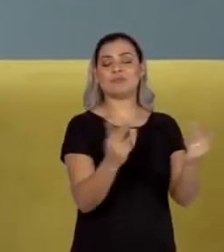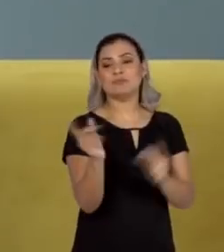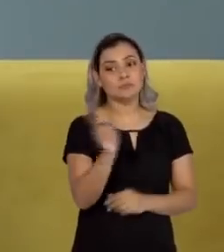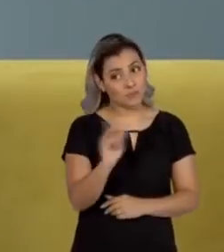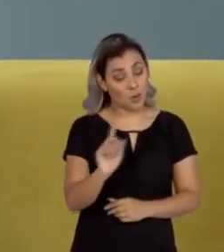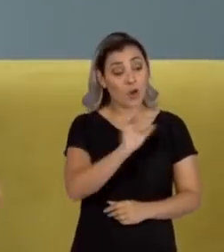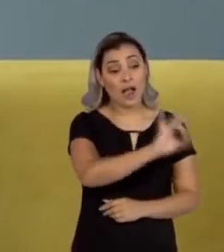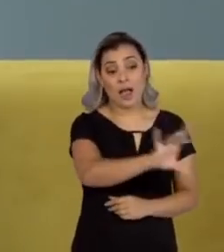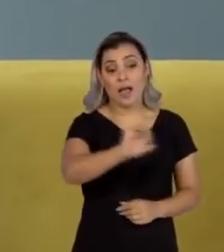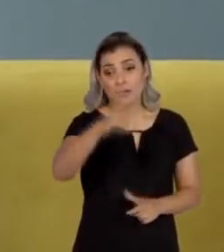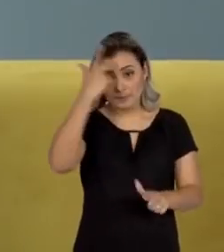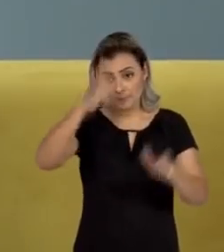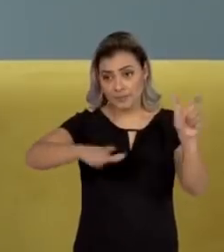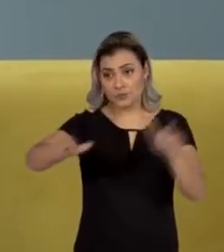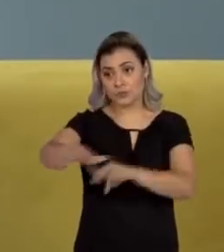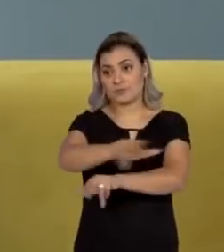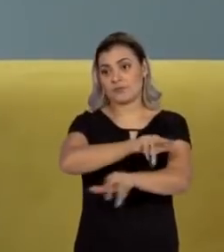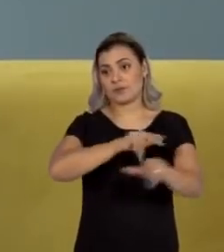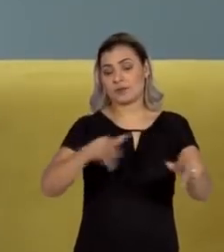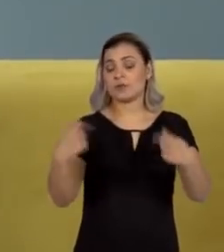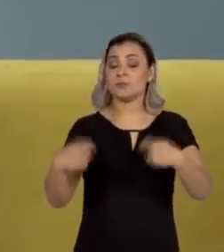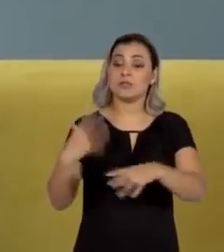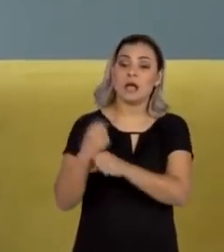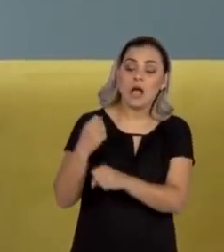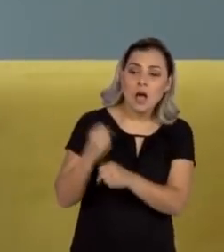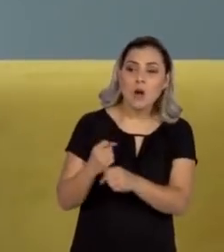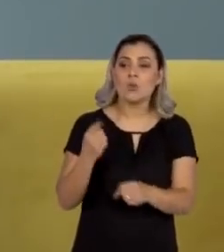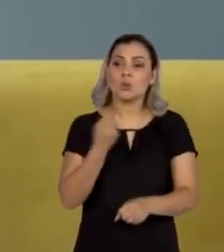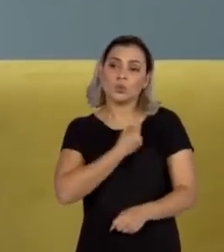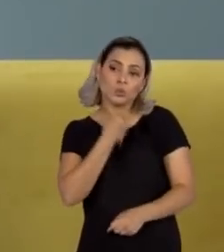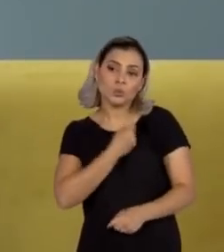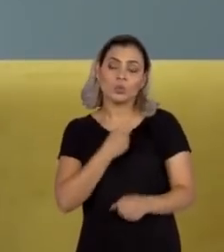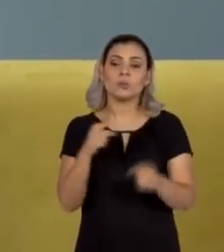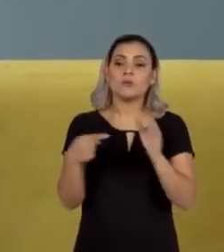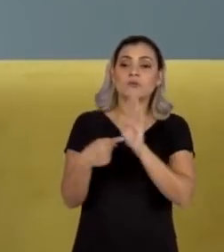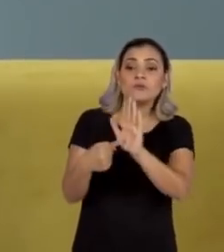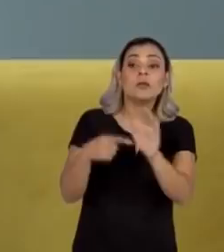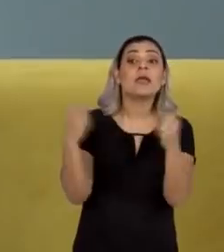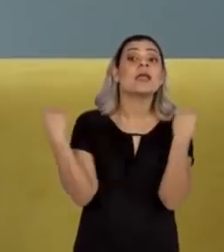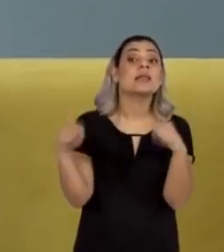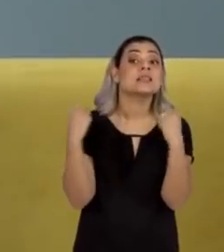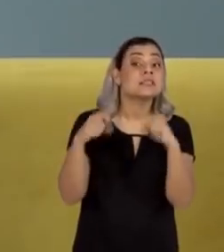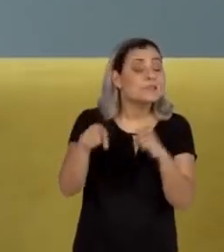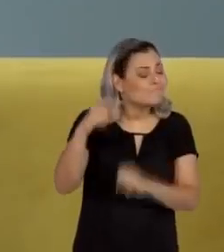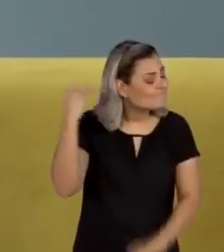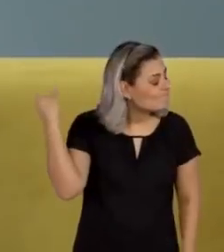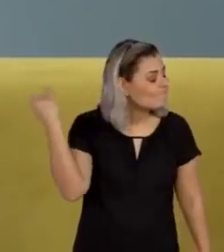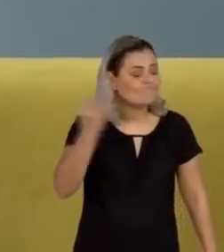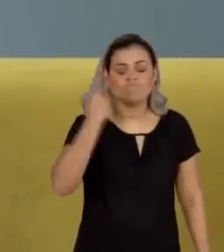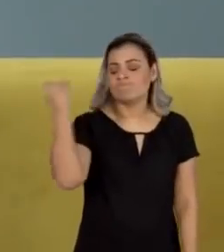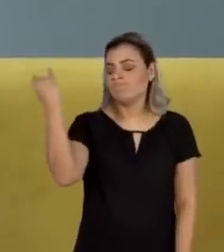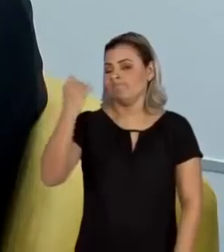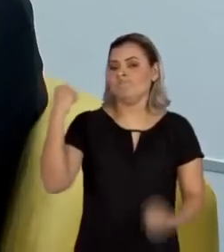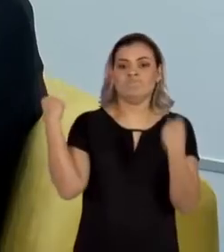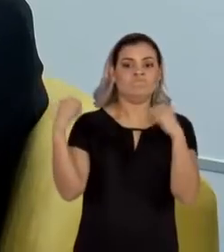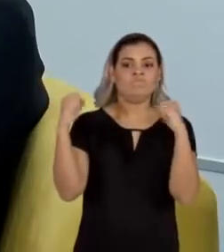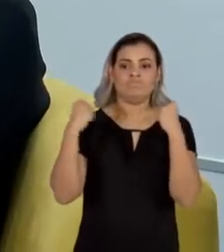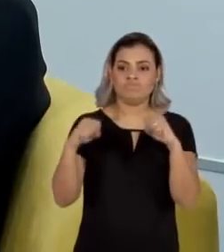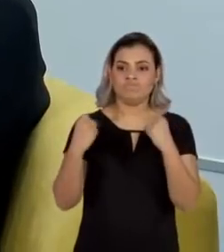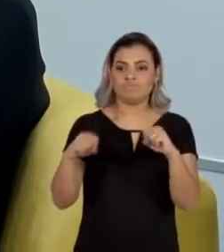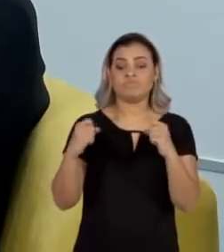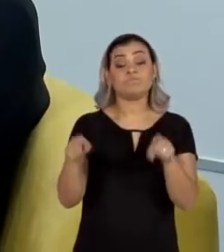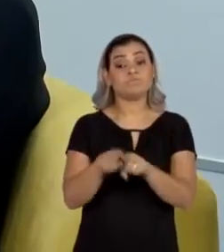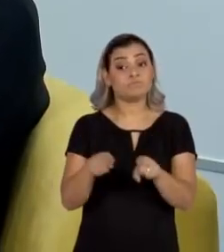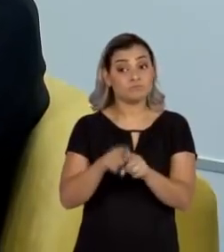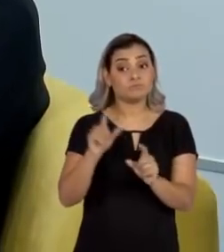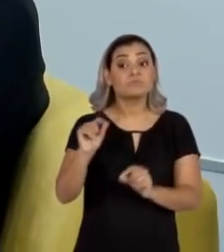não, né? Tem que ter o cálculo de carboidratos, de calorias, quanto exercício, que é muito importante, Joyce. Incluir exercício